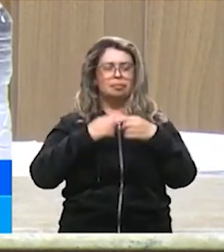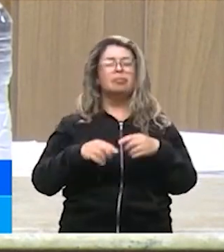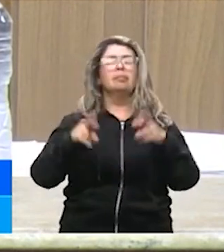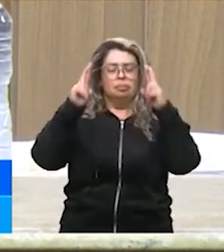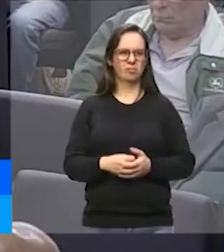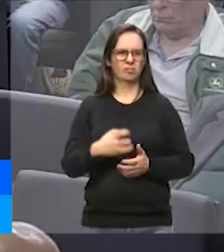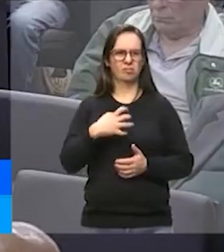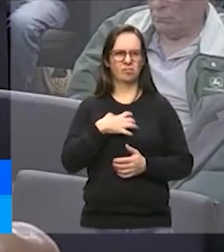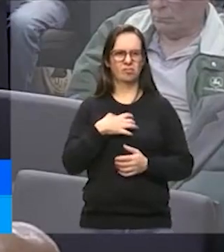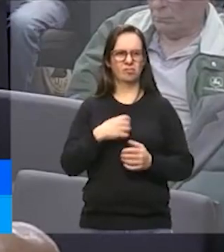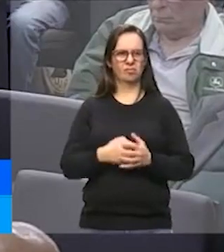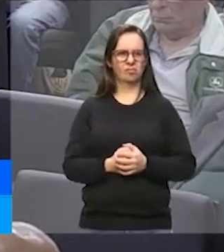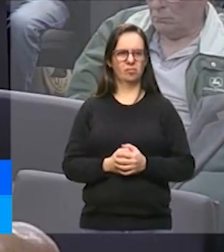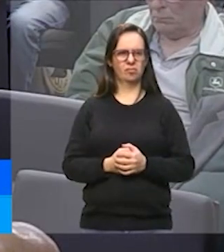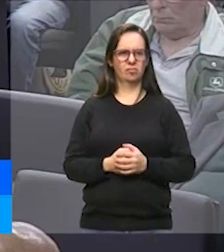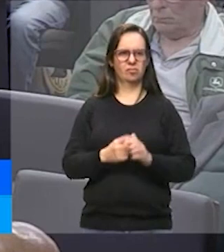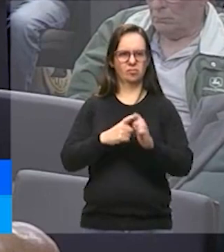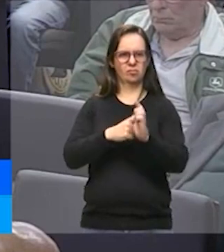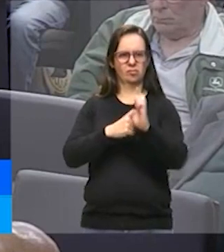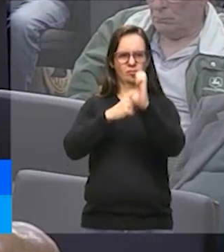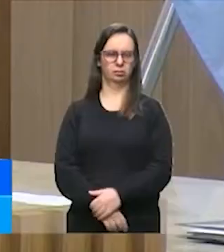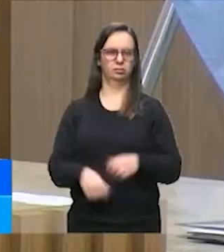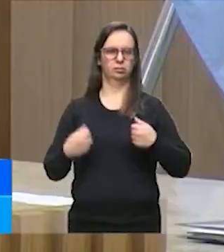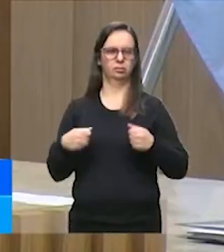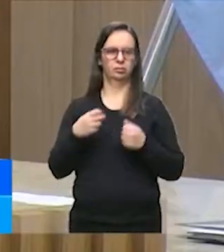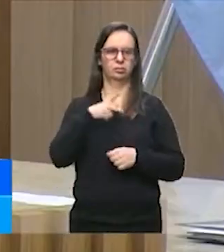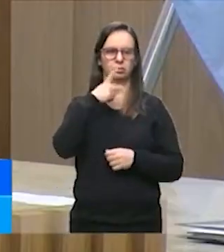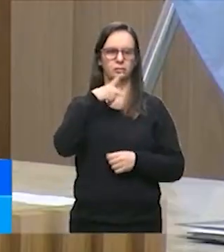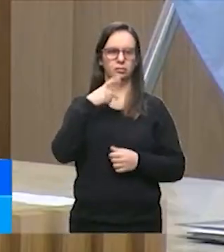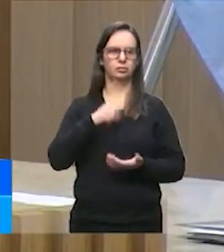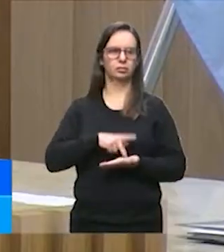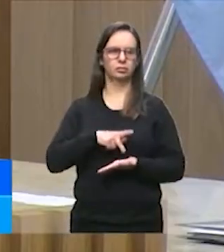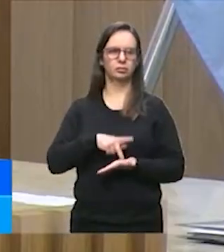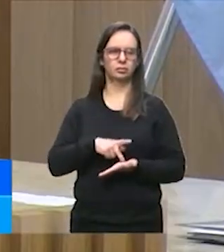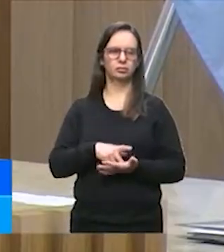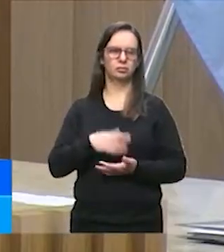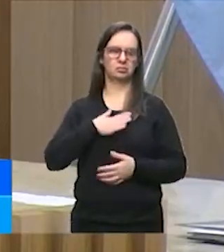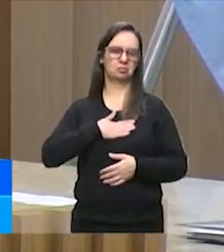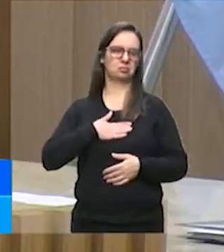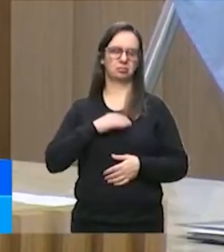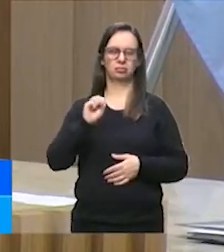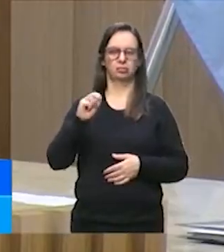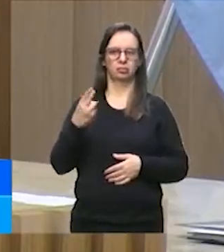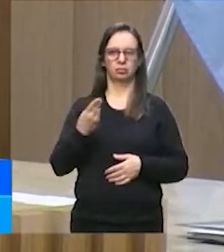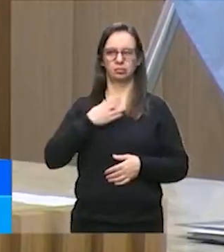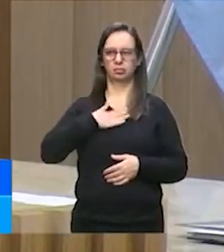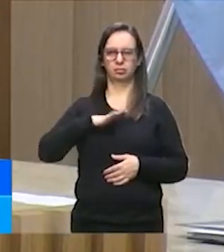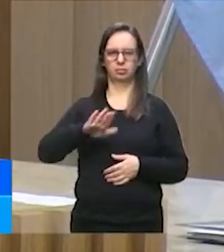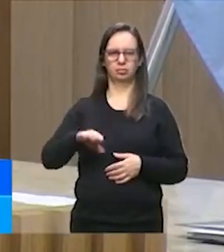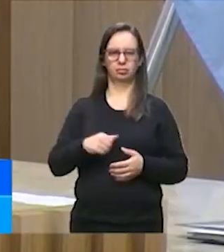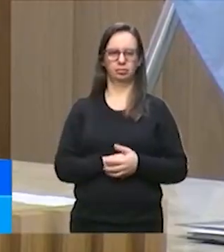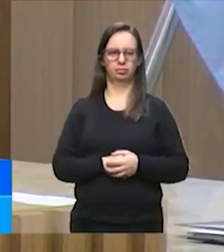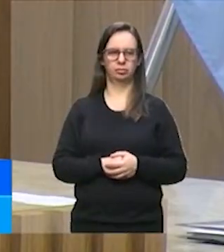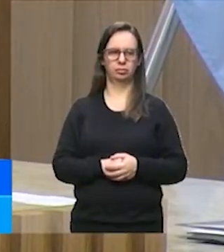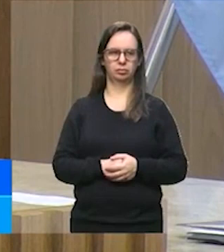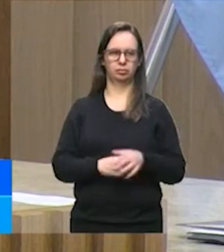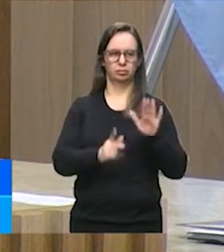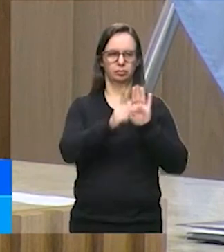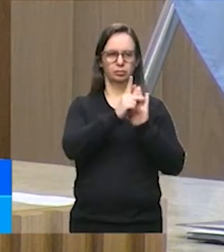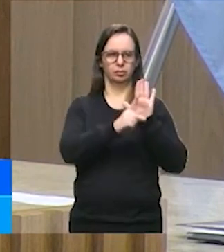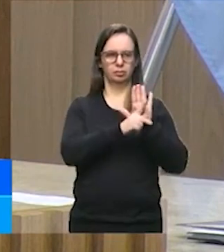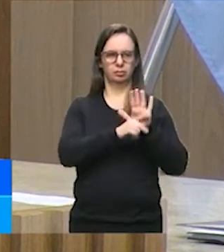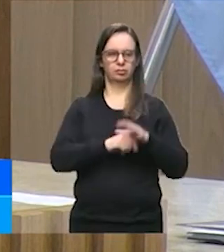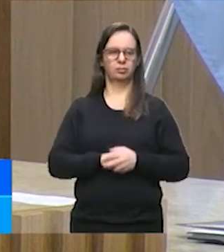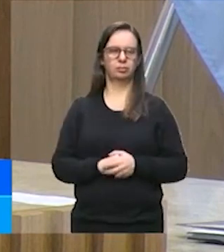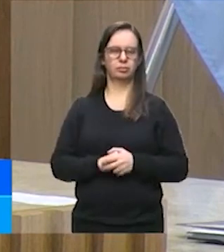com respeito Vinícius simile fez apontamentos do projeto enviado pela executivo em termos de projeto em termos de